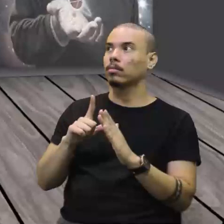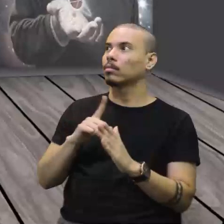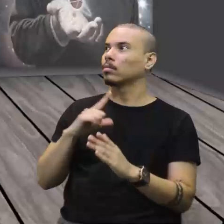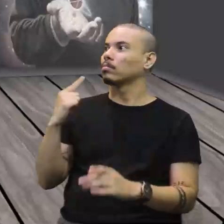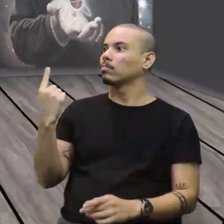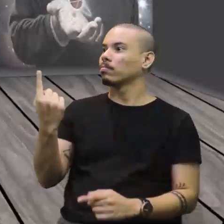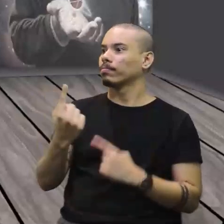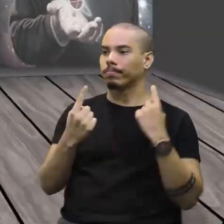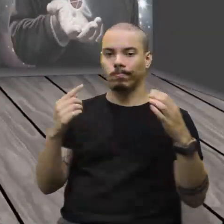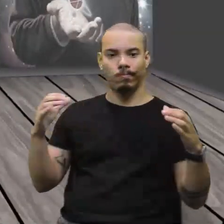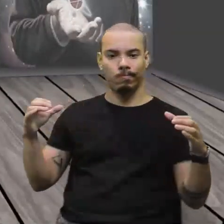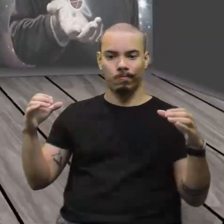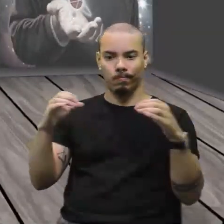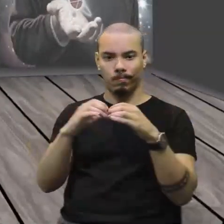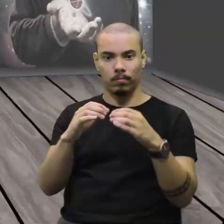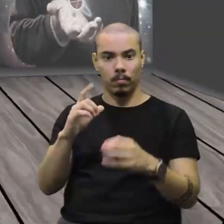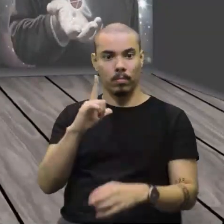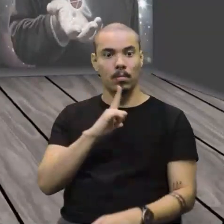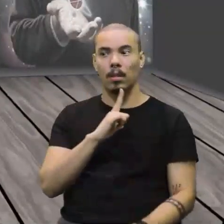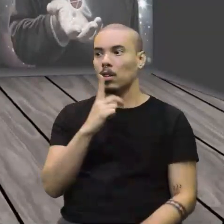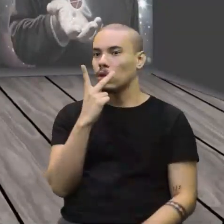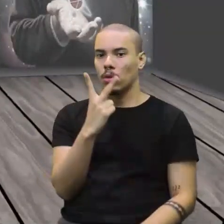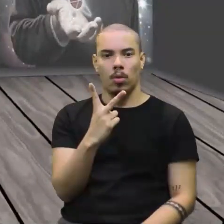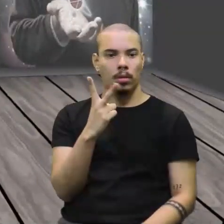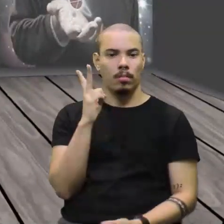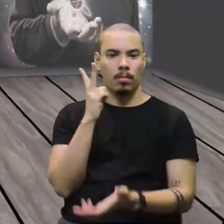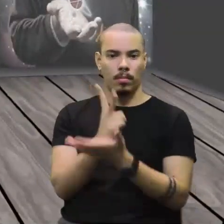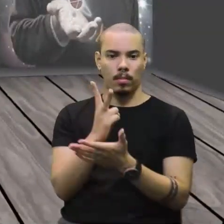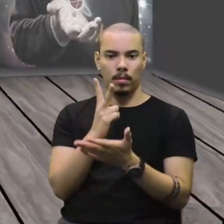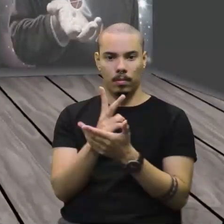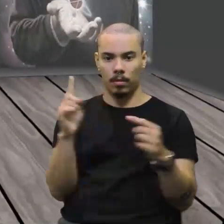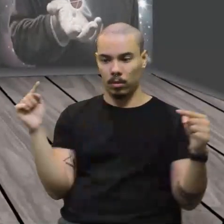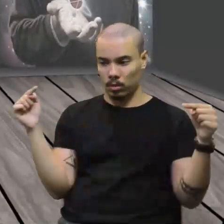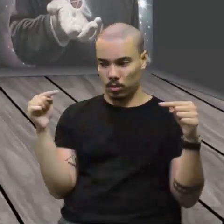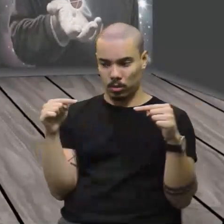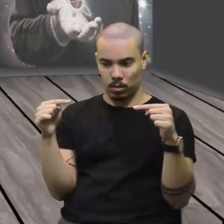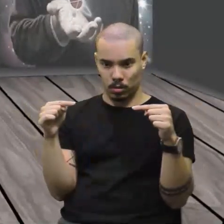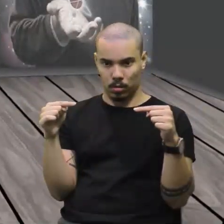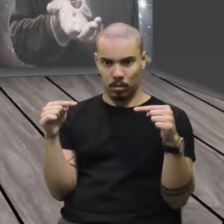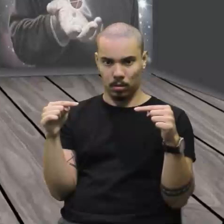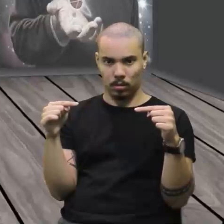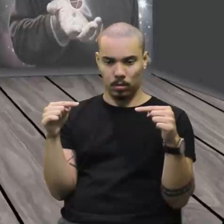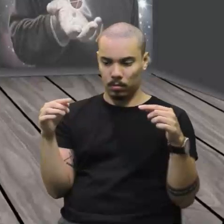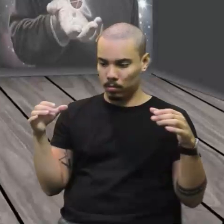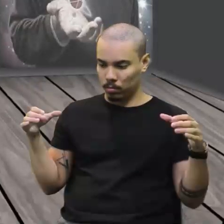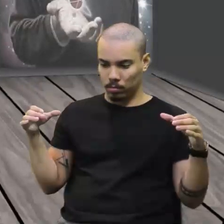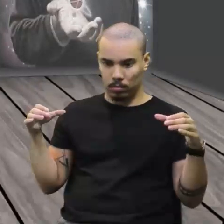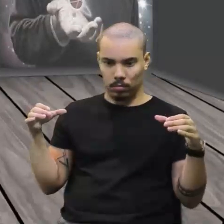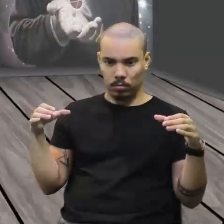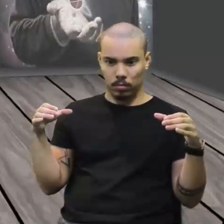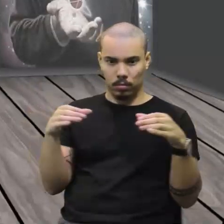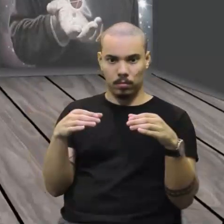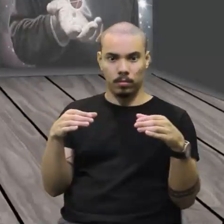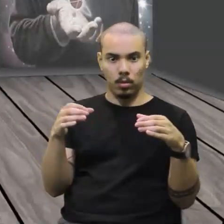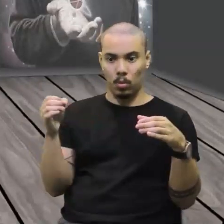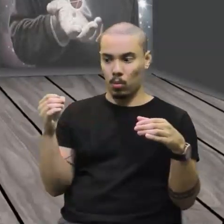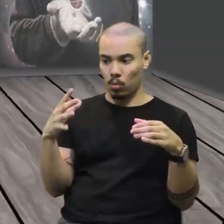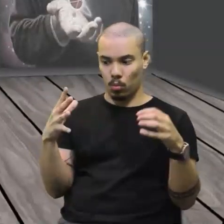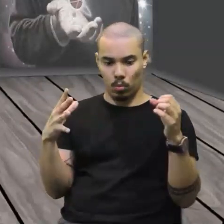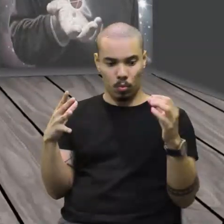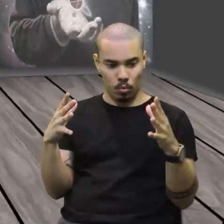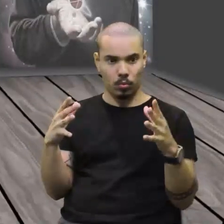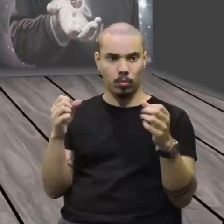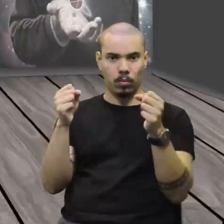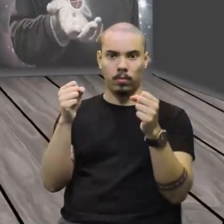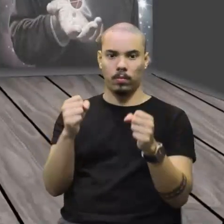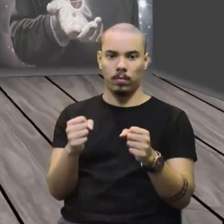pensa aí. Você pode ter dois casos, mesma direção, e aqui está uma em direção à outra, emitindo luz.